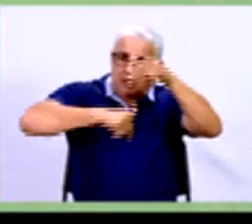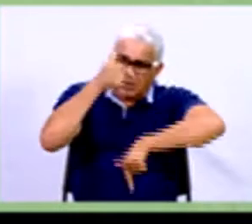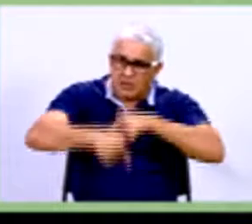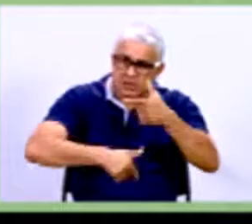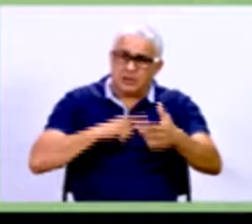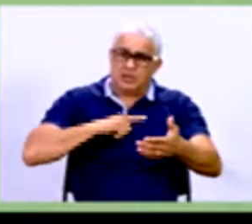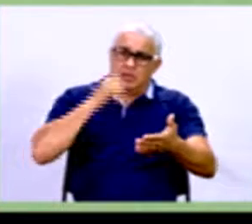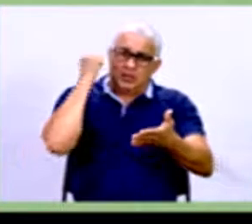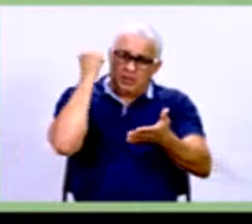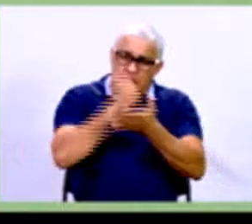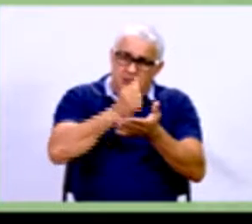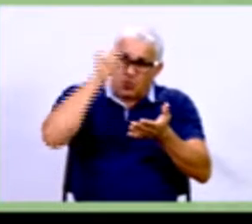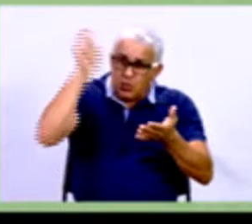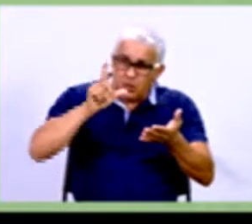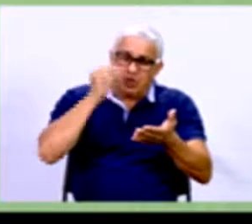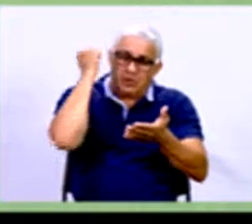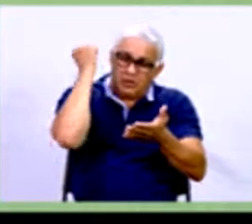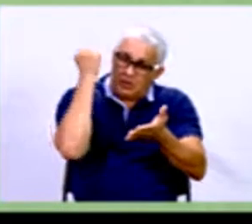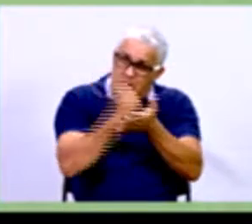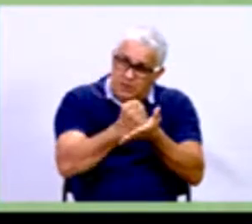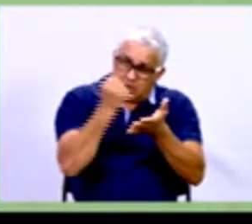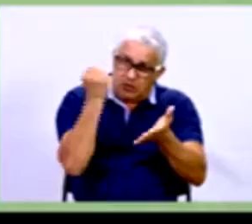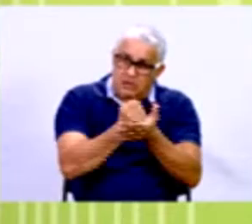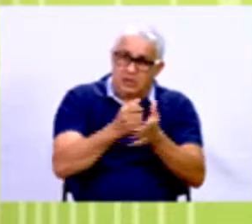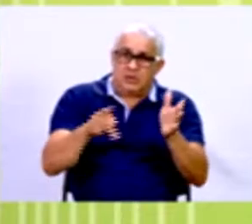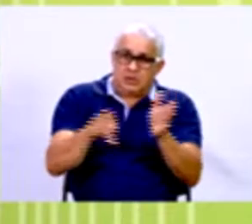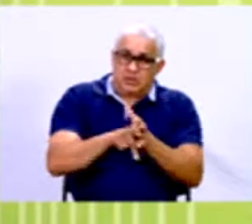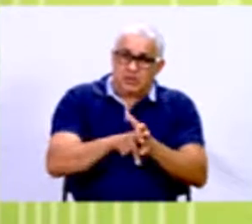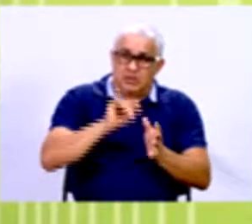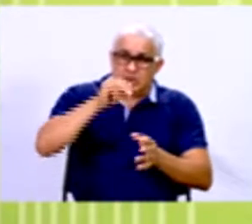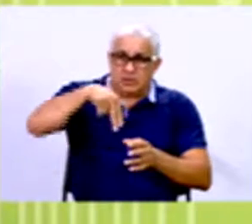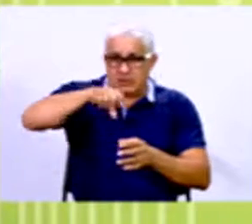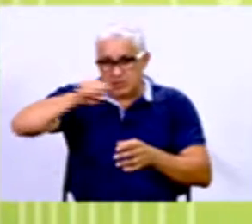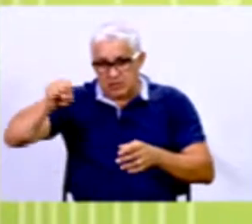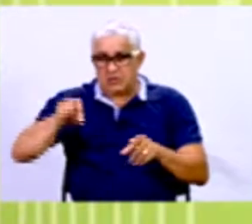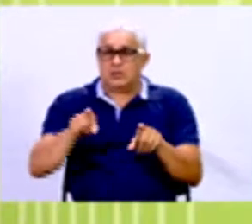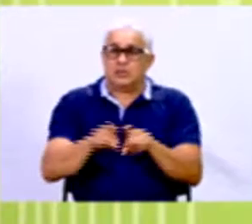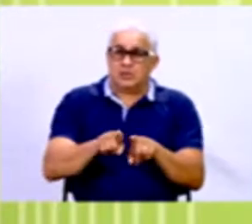carteira de trabalho assinado, paga previdência social,